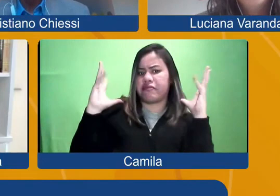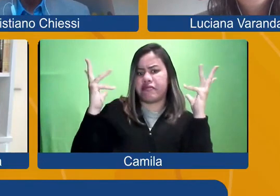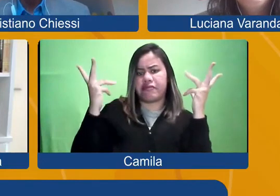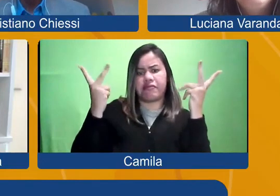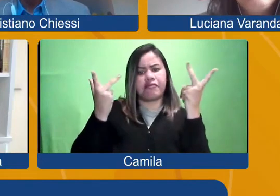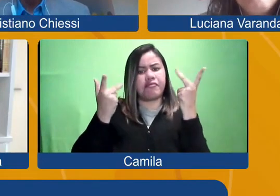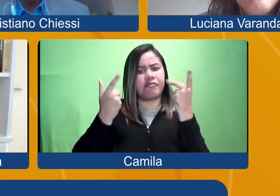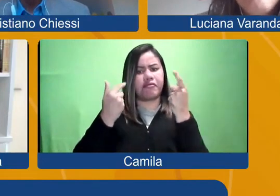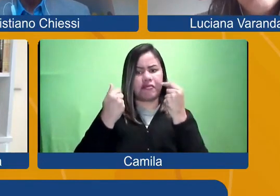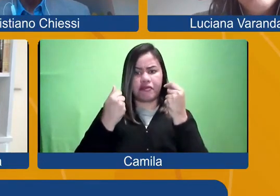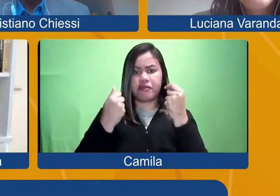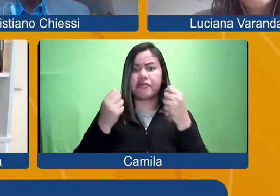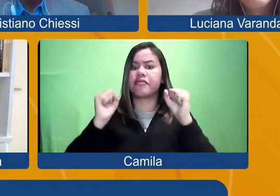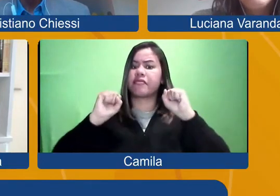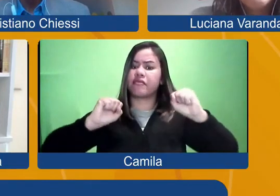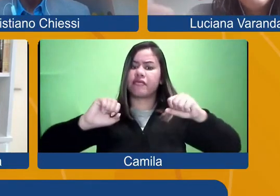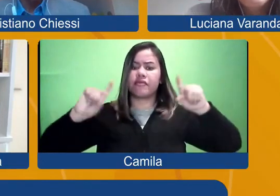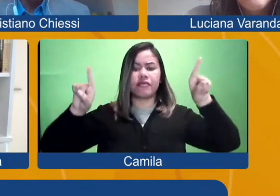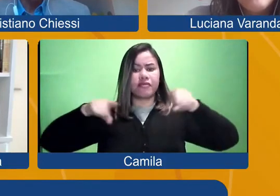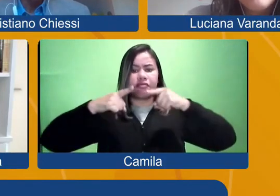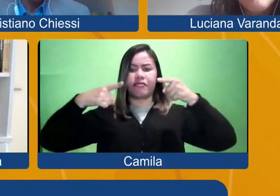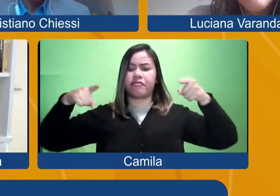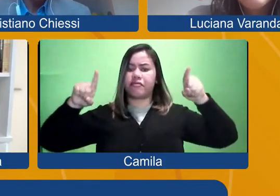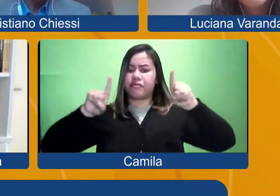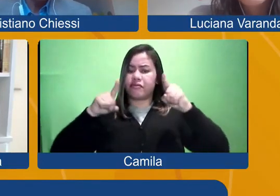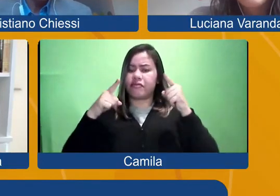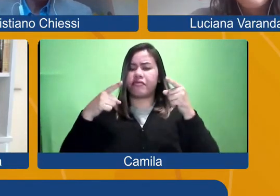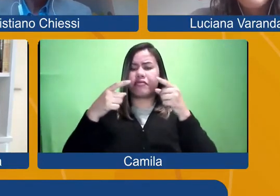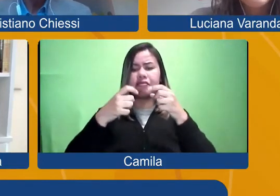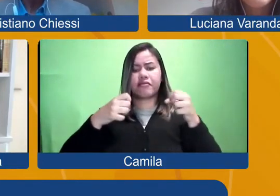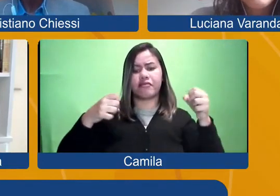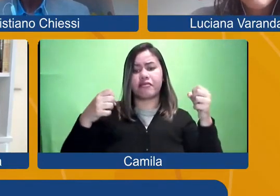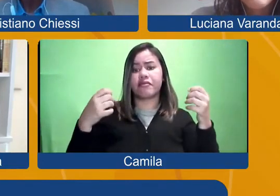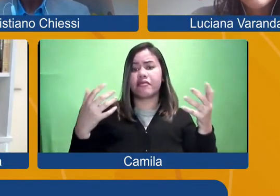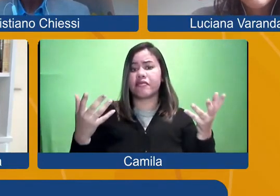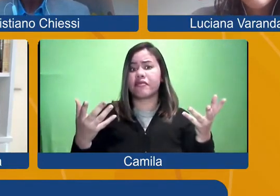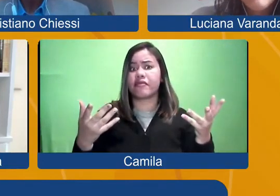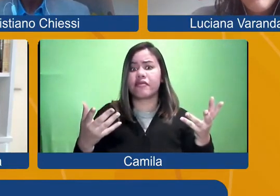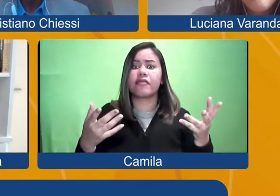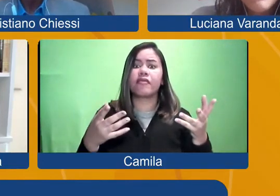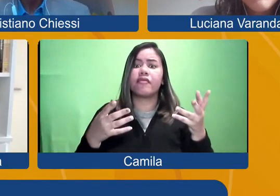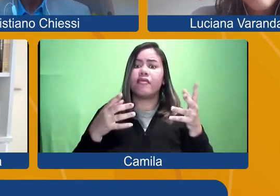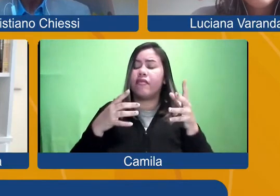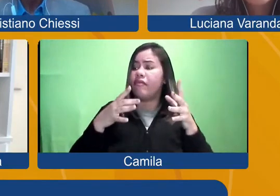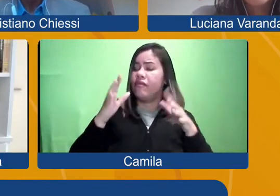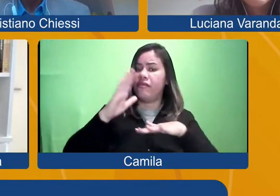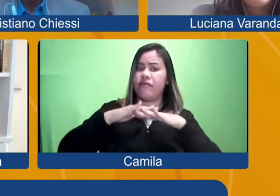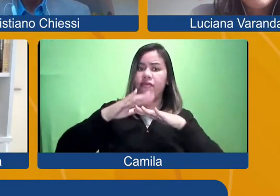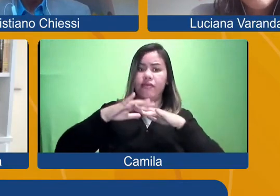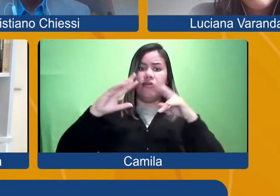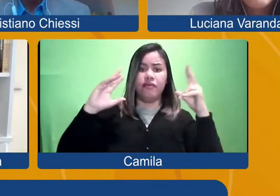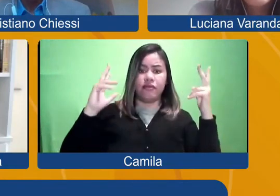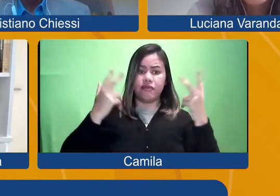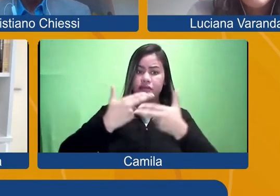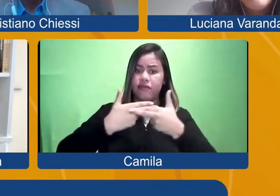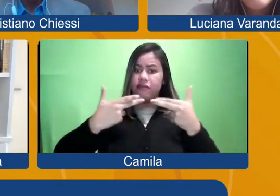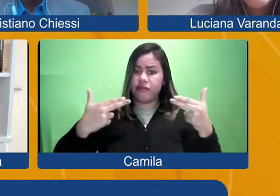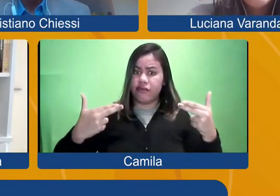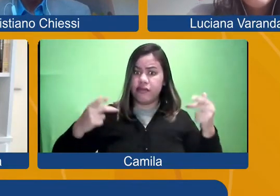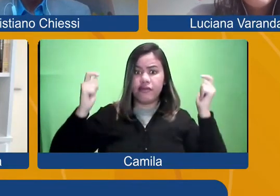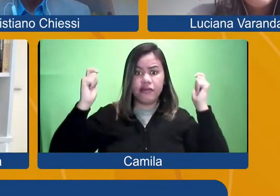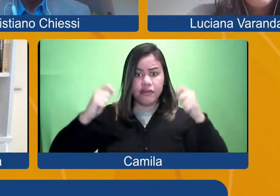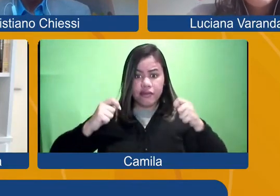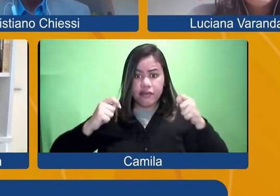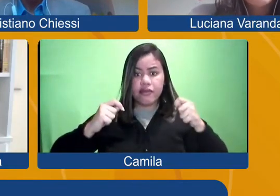obras sinfônicas, imagina, coisa mais preciosa, né? Então a gente é capaz de fazer coisas tão incríveis, eu tenho certeza que a gente vai